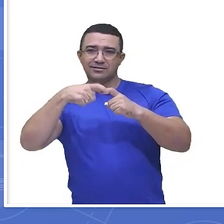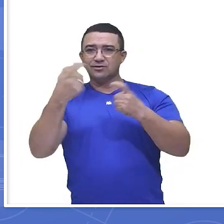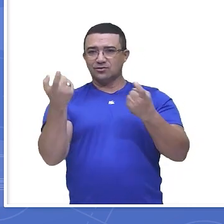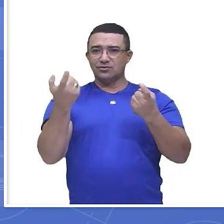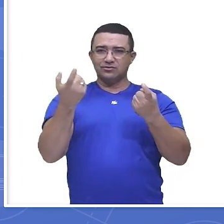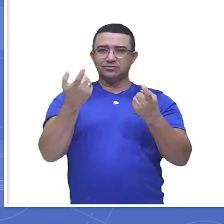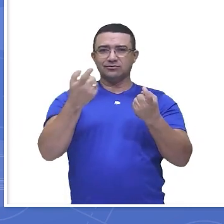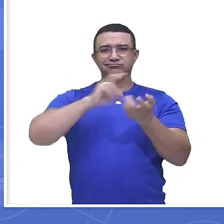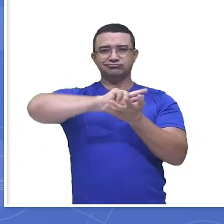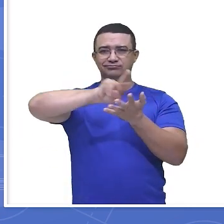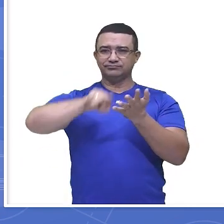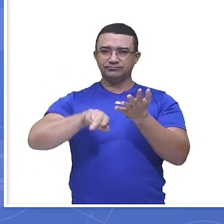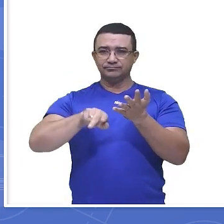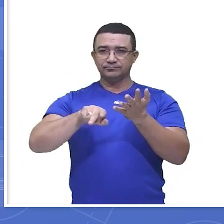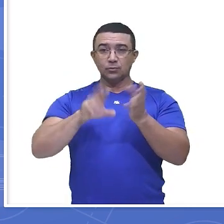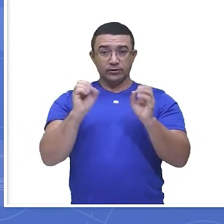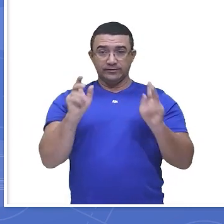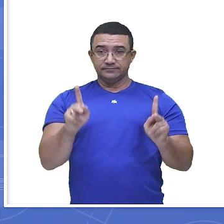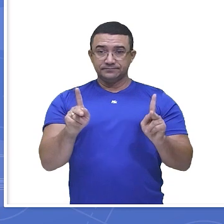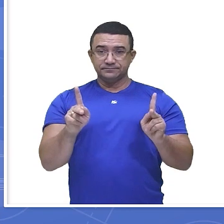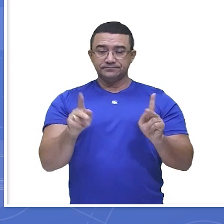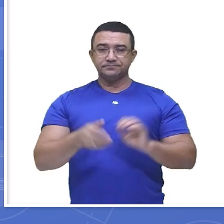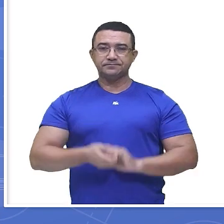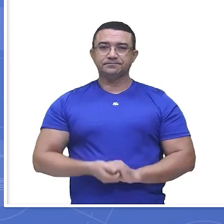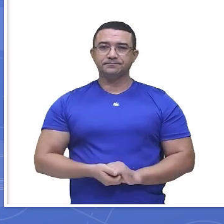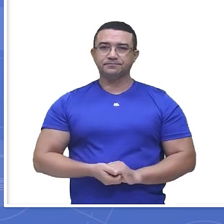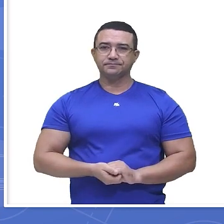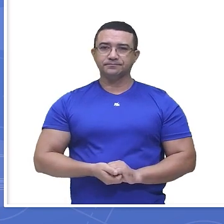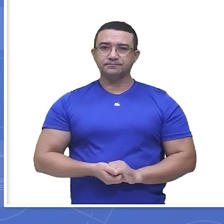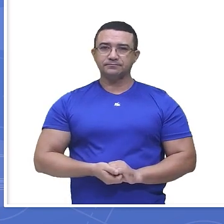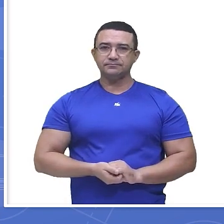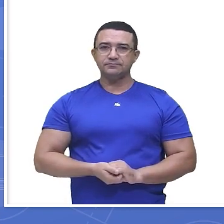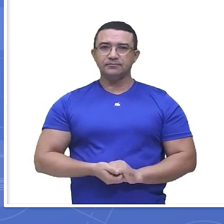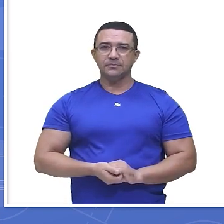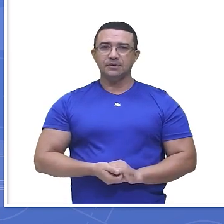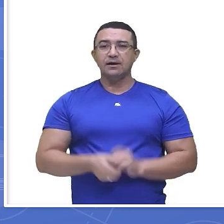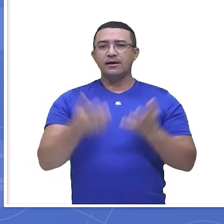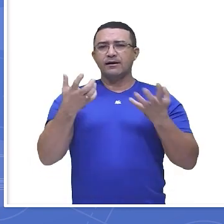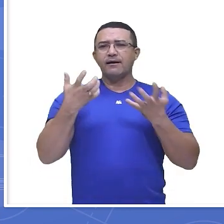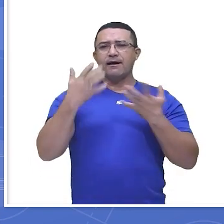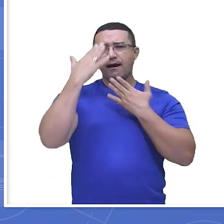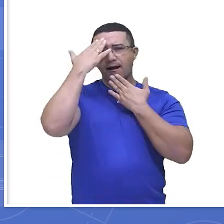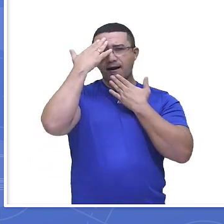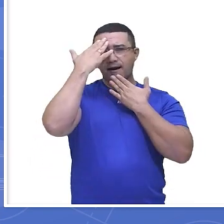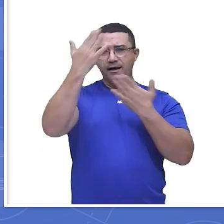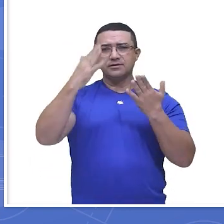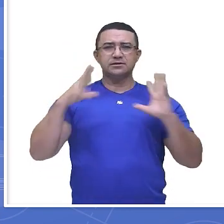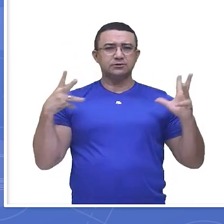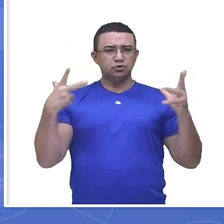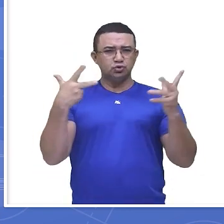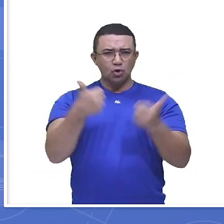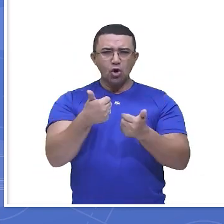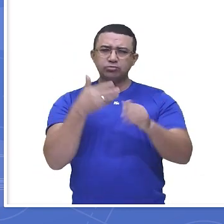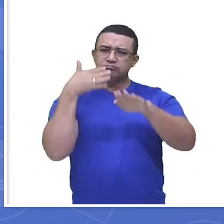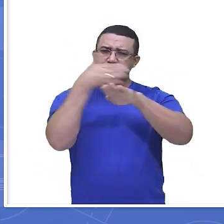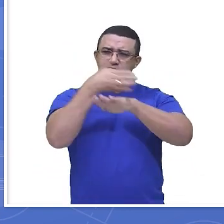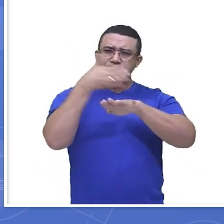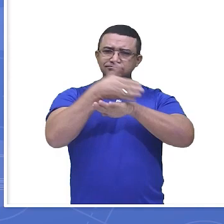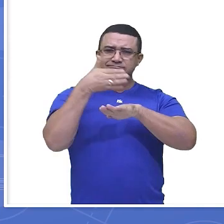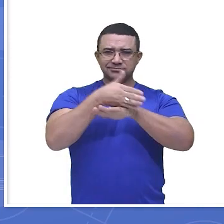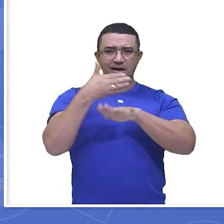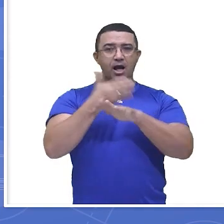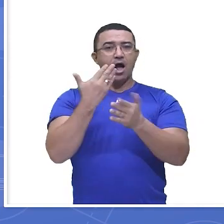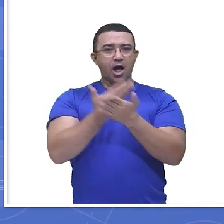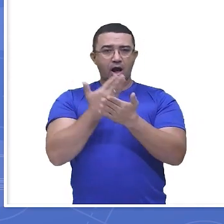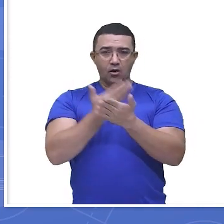Ok, pessoal? É isso. E eu gostaria de agradecer a todos de ter participado dessa aula e vamos